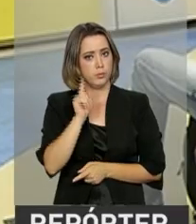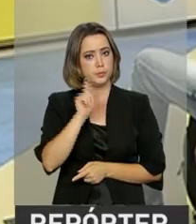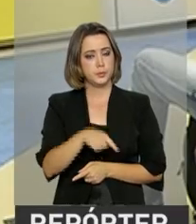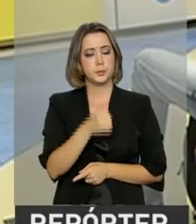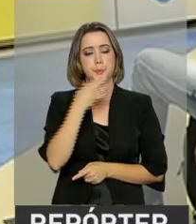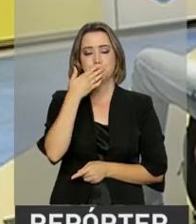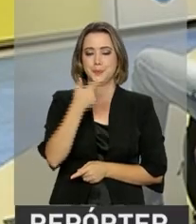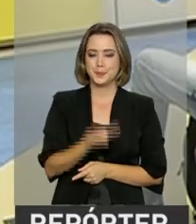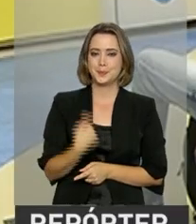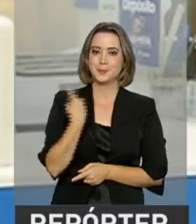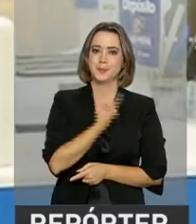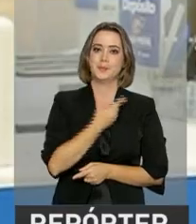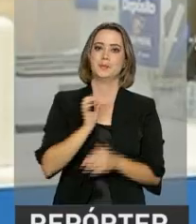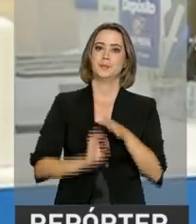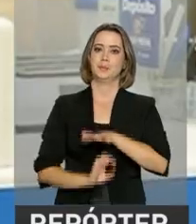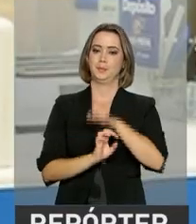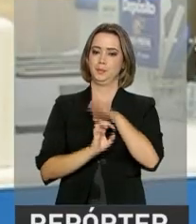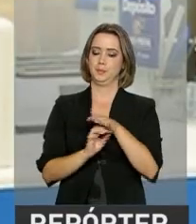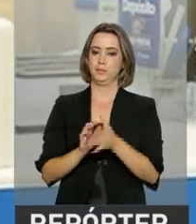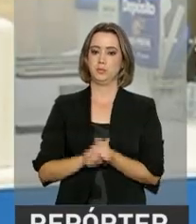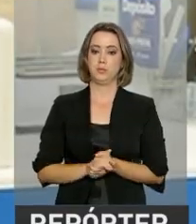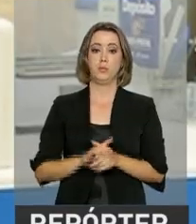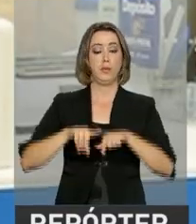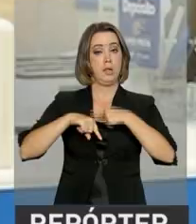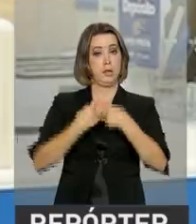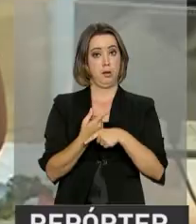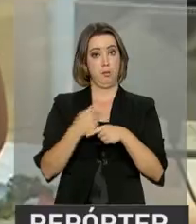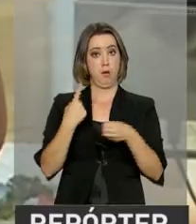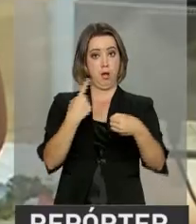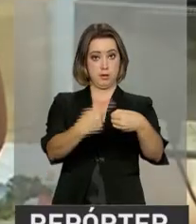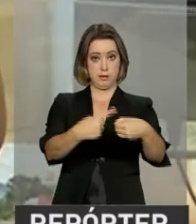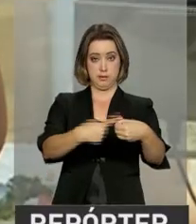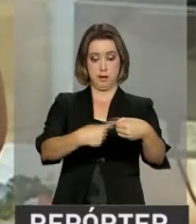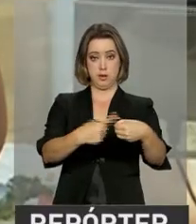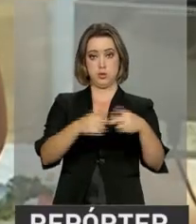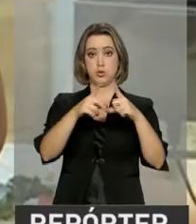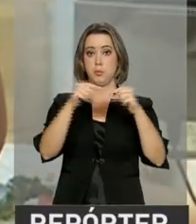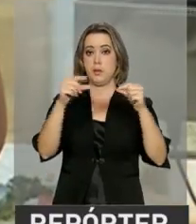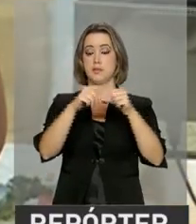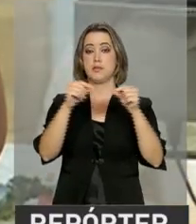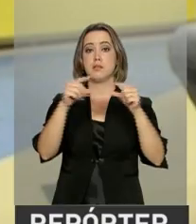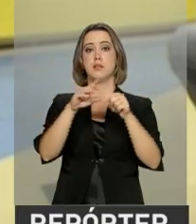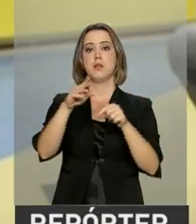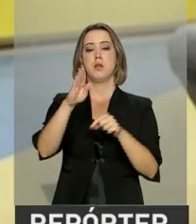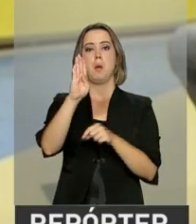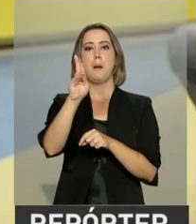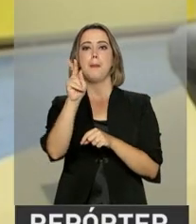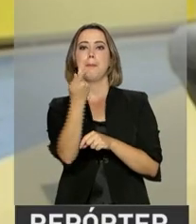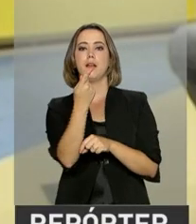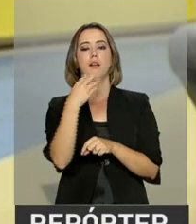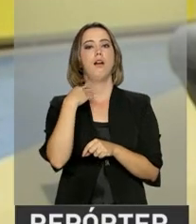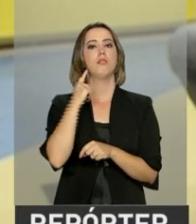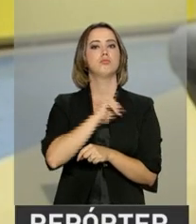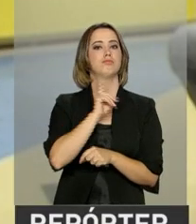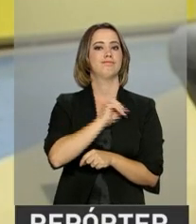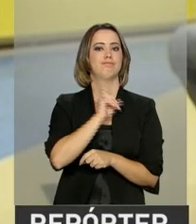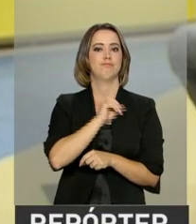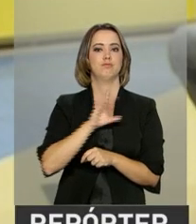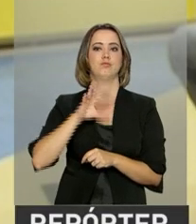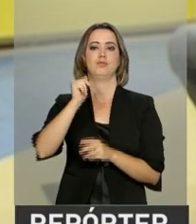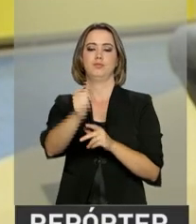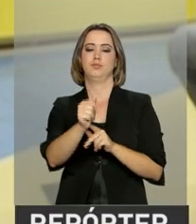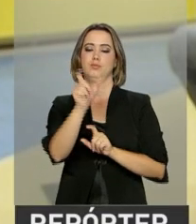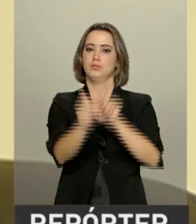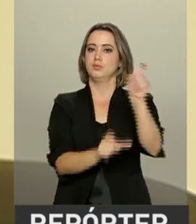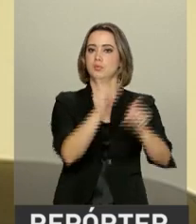grande alternativa para a empresa as próximas cidades a oferecer o serviço serão Brasília e Belo Horizonte a meta é chegar a todos os estados